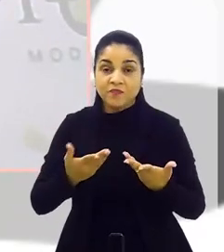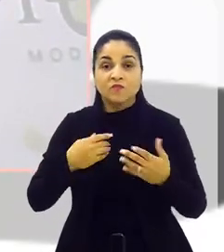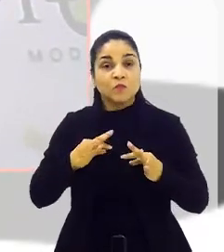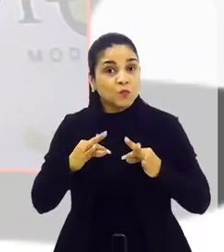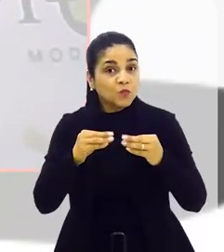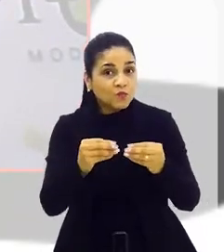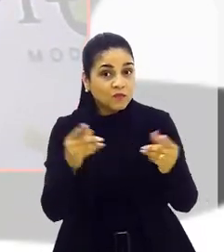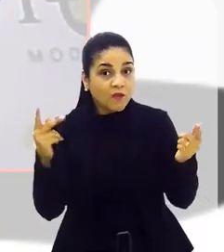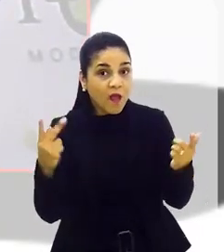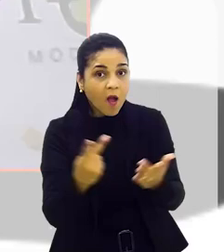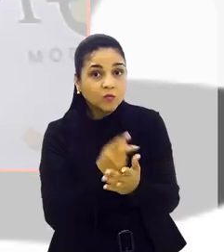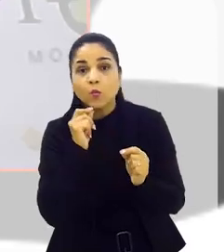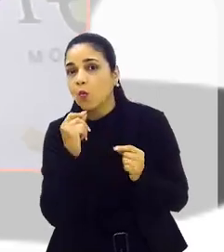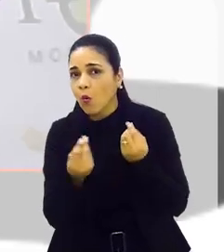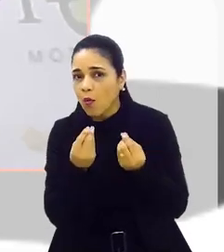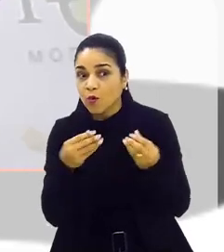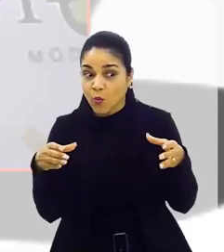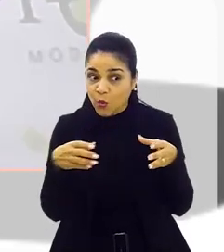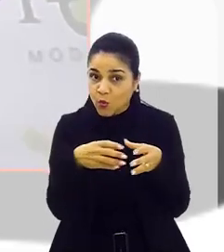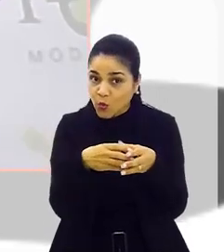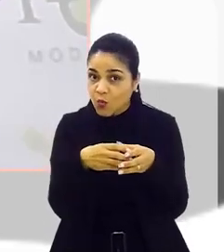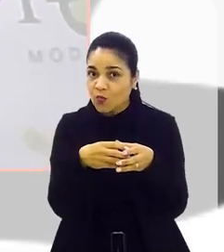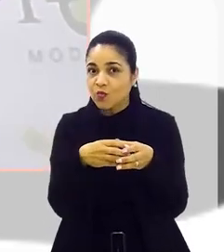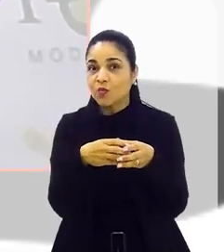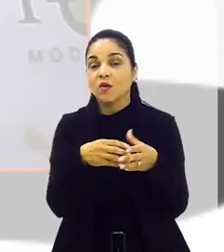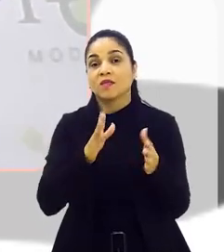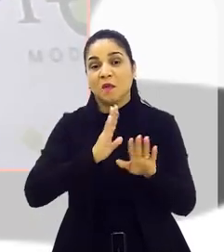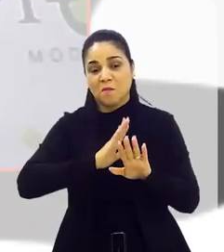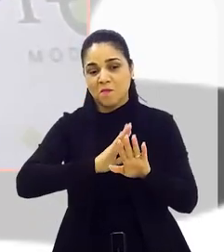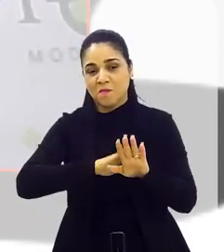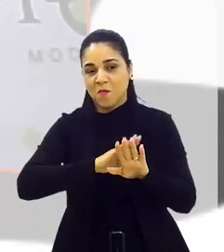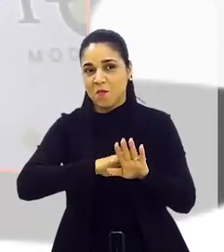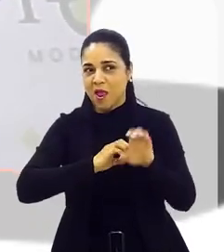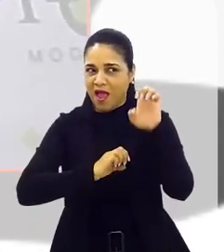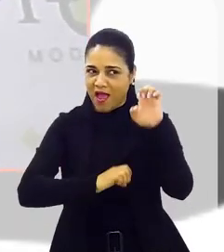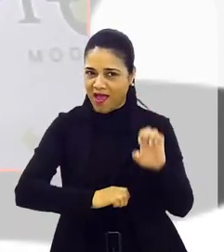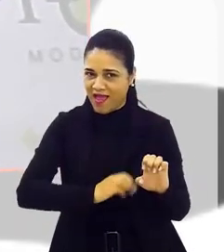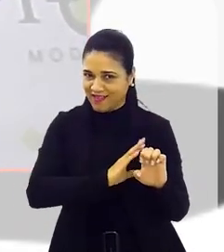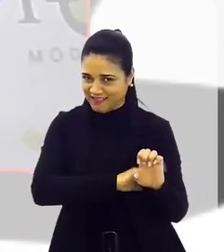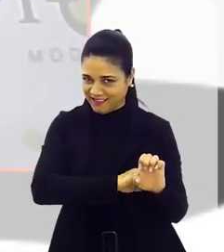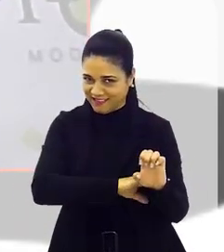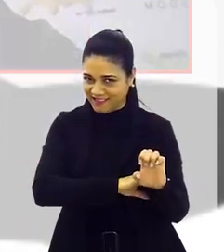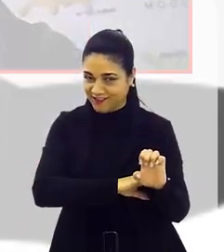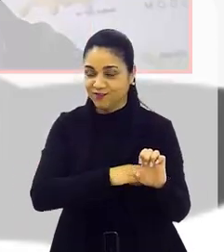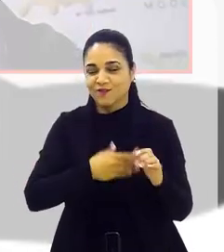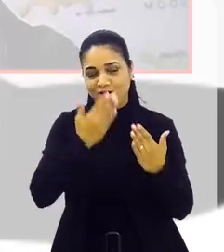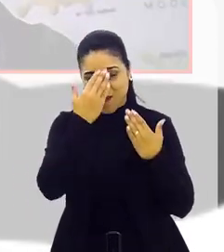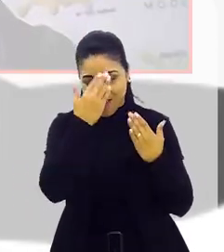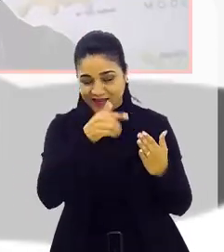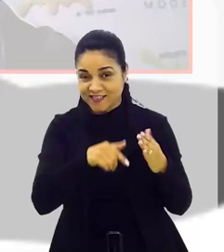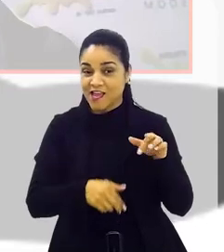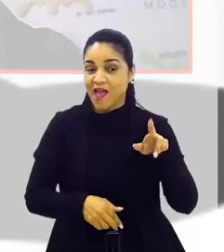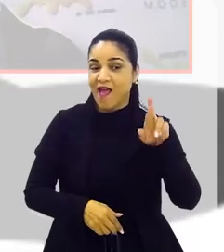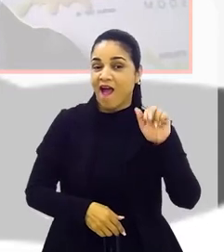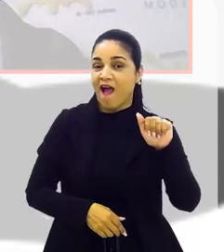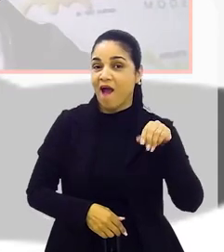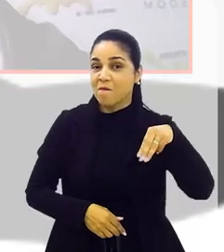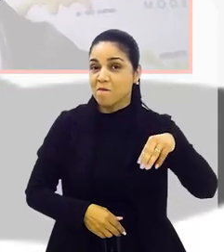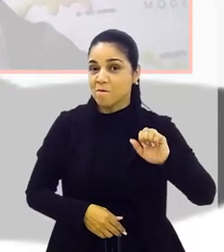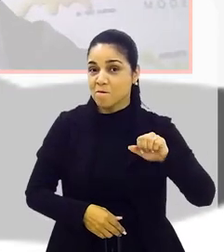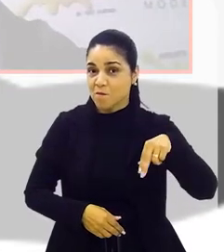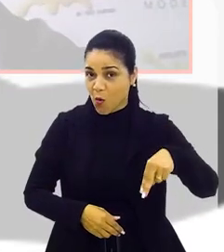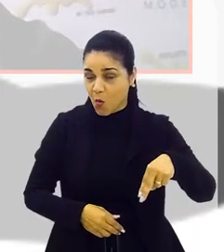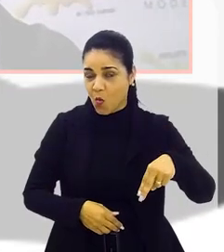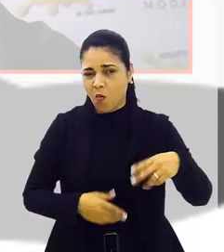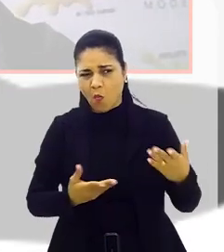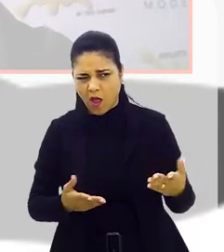Então, assim, tudo isso aconteceu com esse grupo, sem contar o meu braço esquerdo, que eu não posso nunca deixar de falar e O agradecer. O